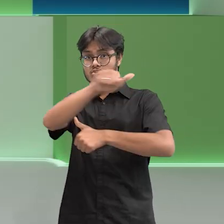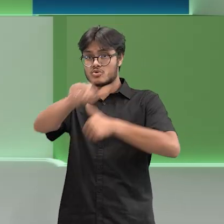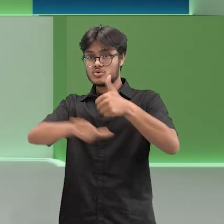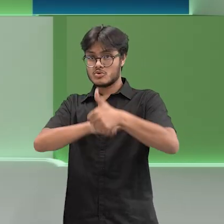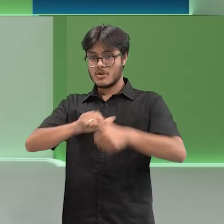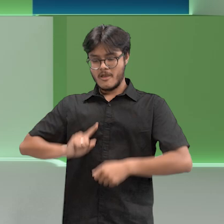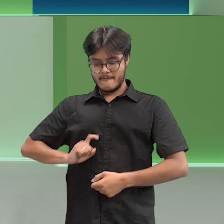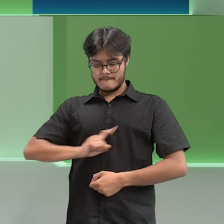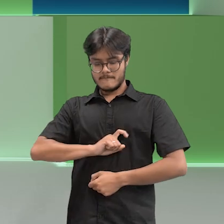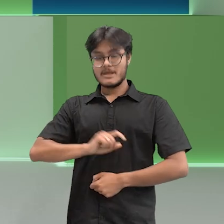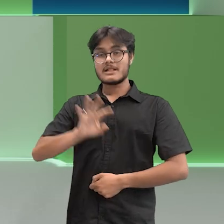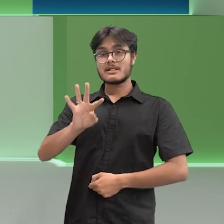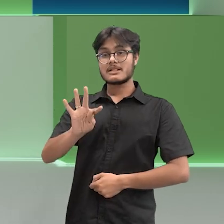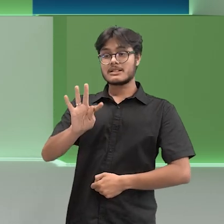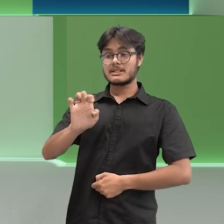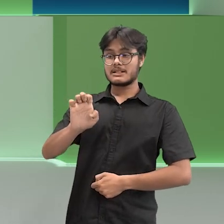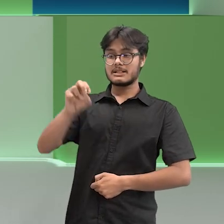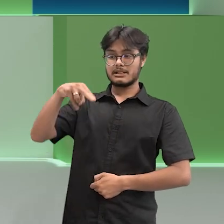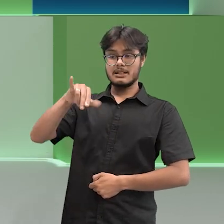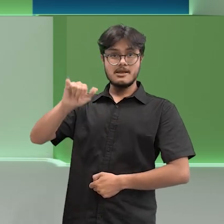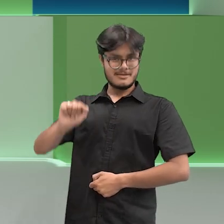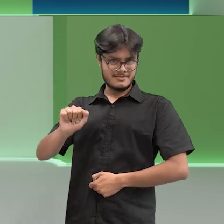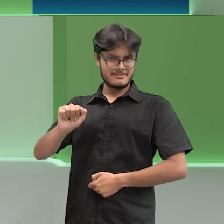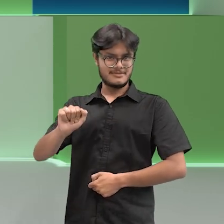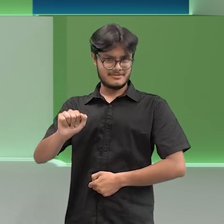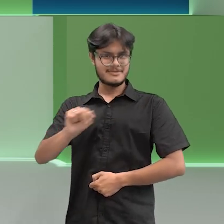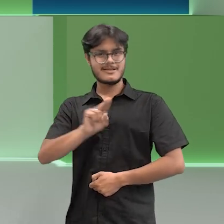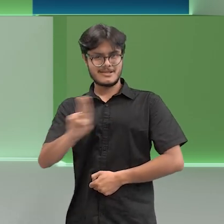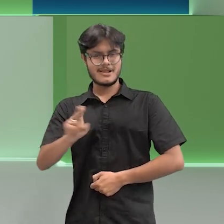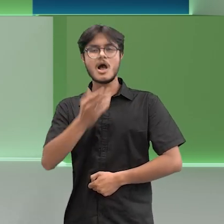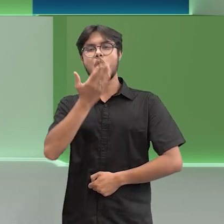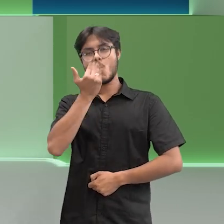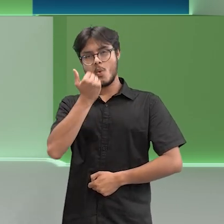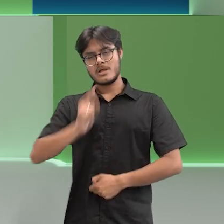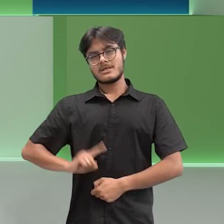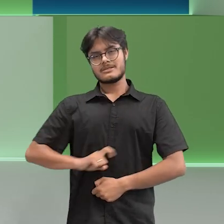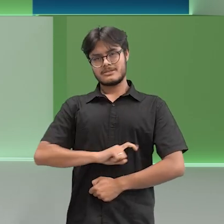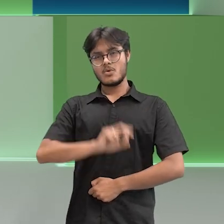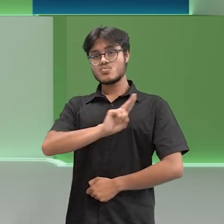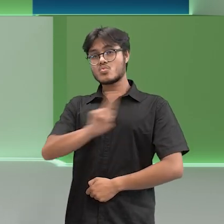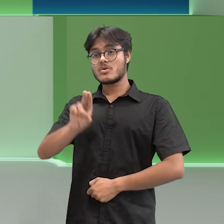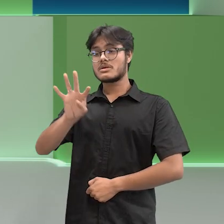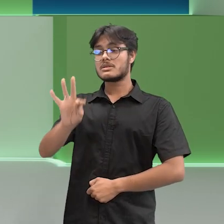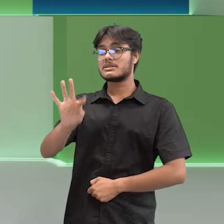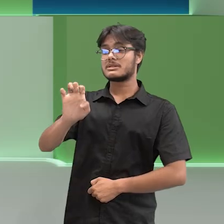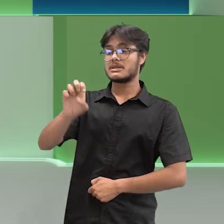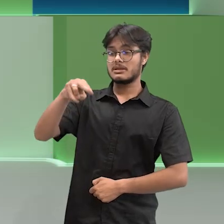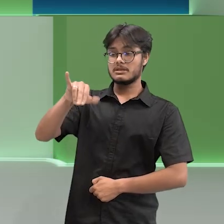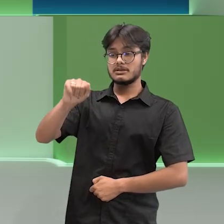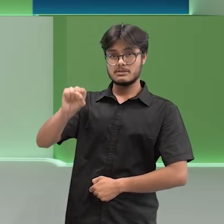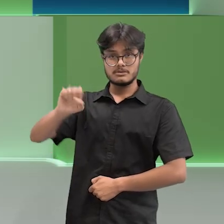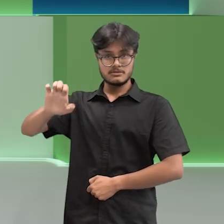virar uma tênia dentro de você. Então, você vai ter teníase.